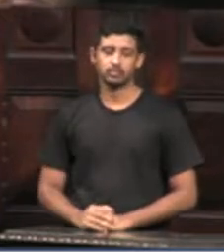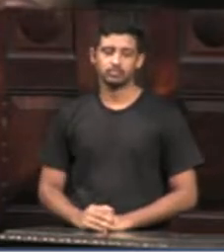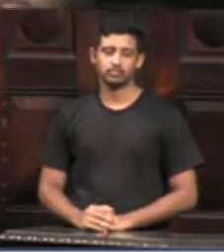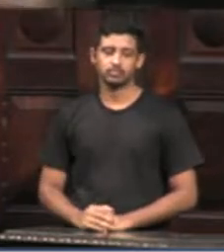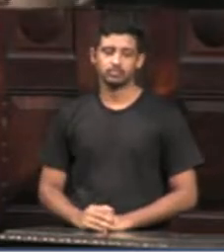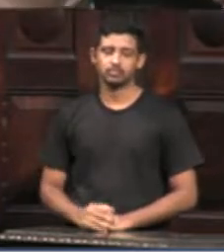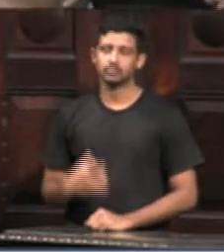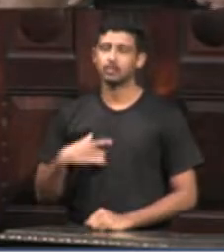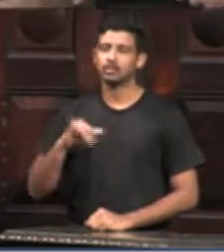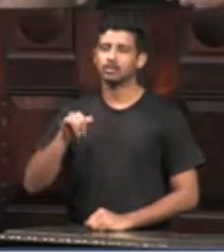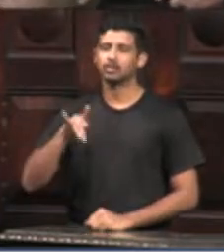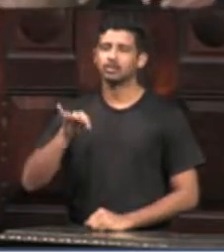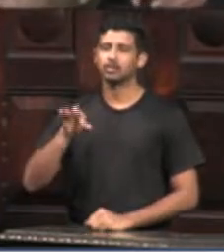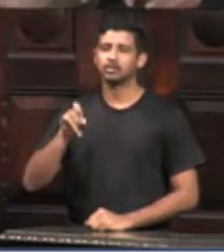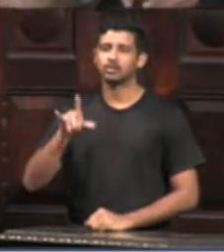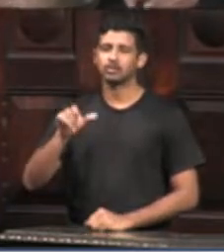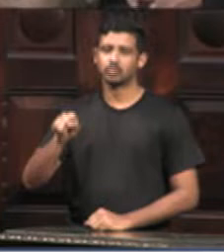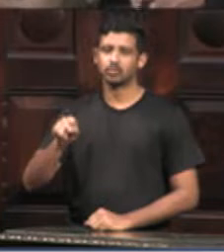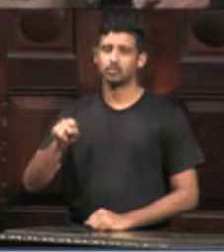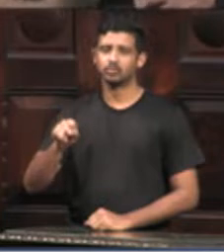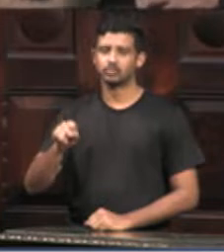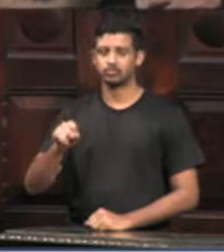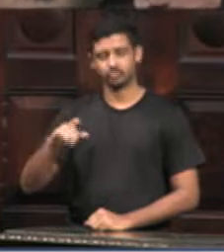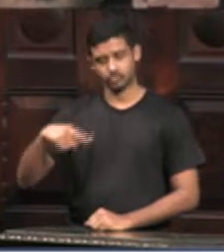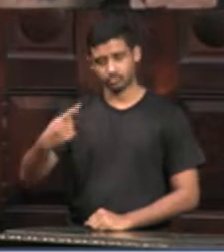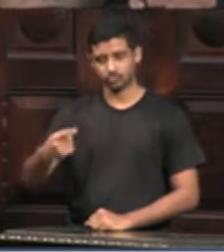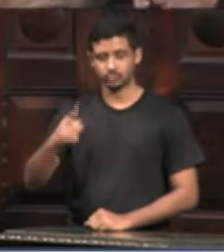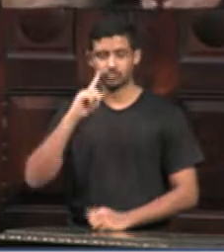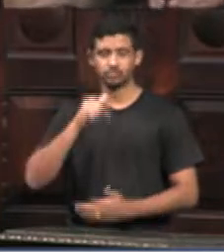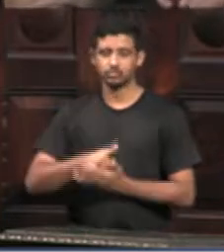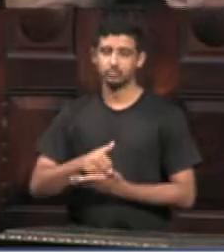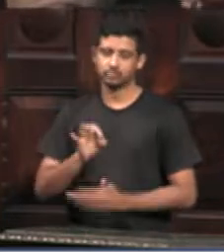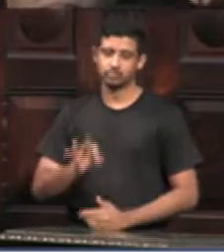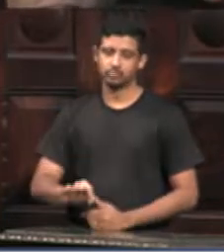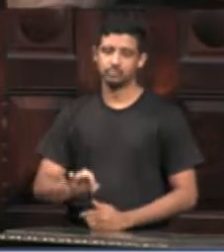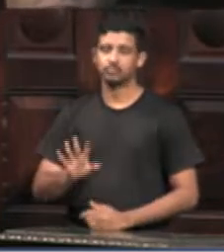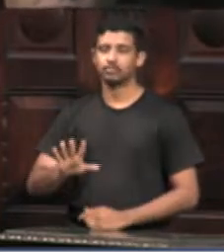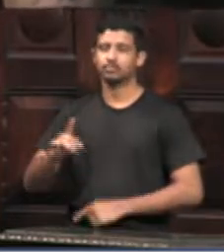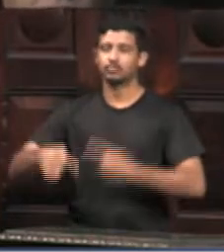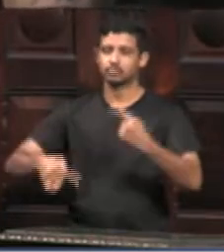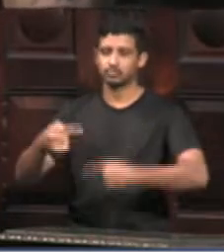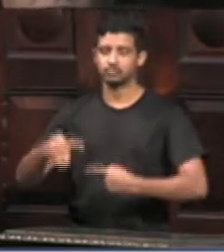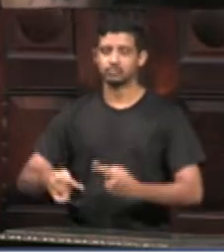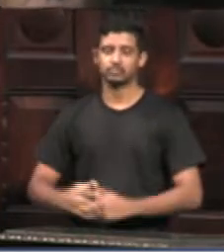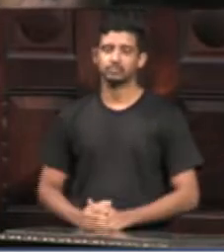inidôneos e suspensos, 6, e dá outras providências. Em discussão.